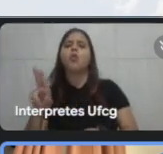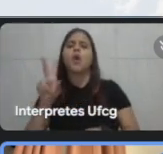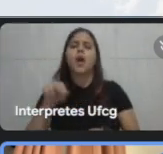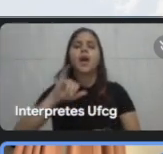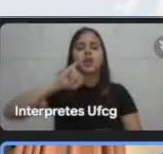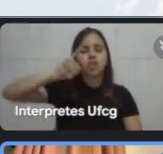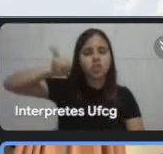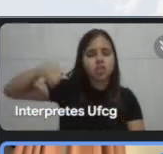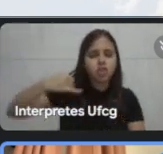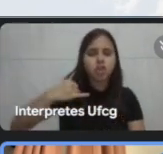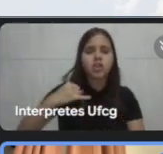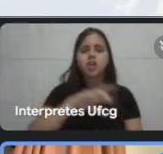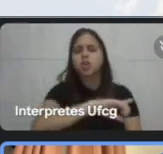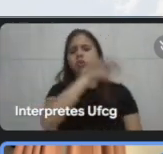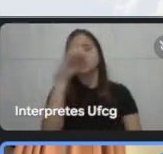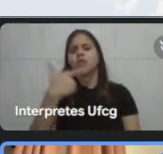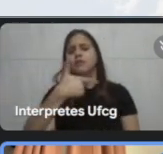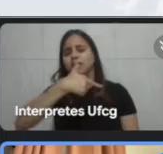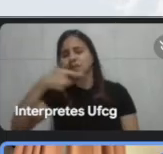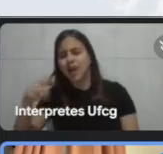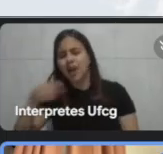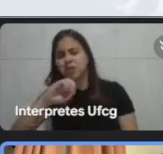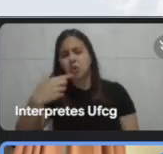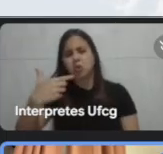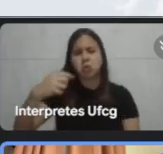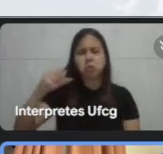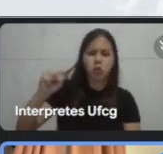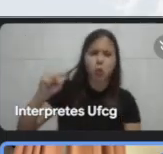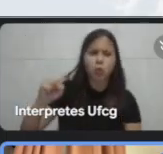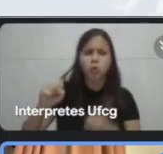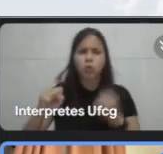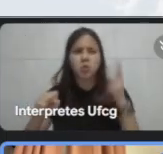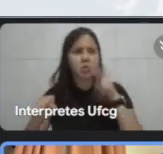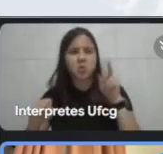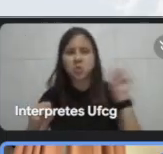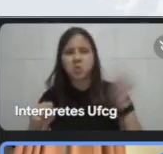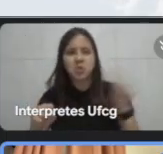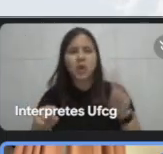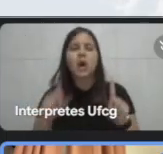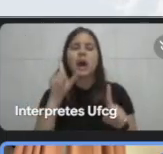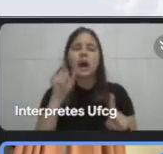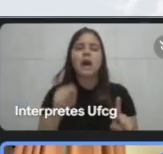dia 27 ou 28, não estou lembrado, com a pesquisadora